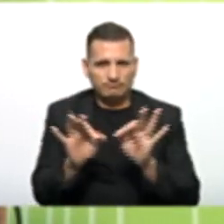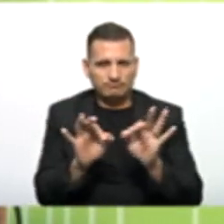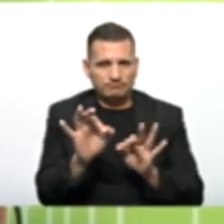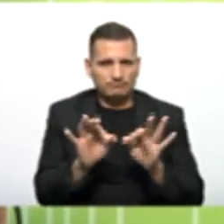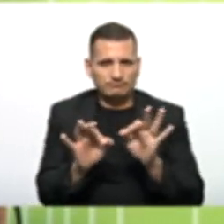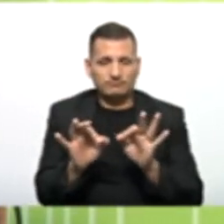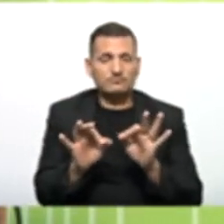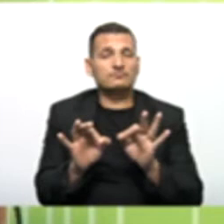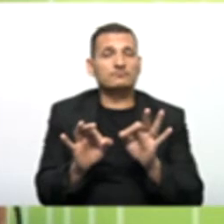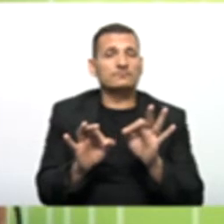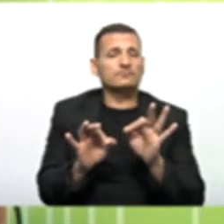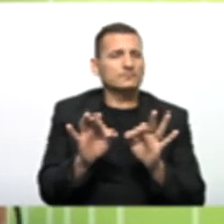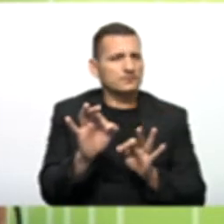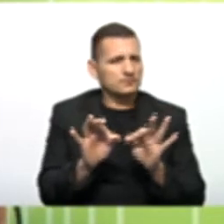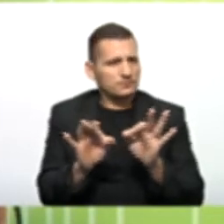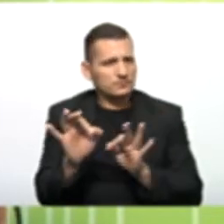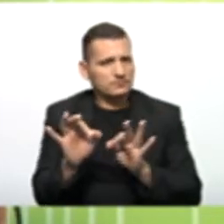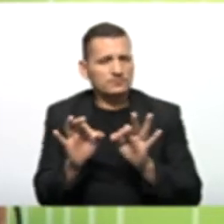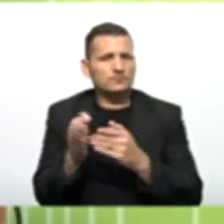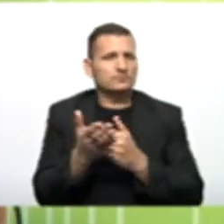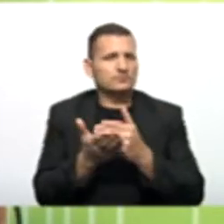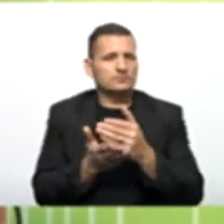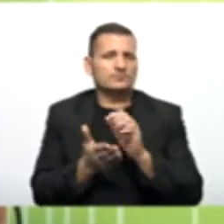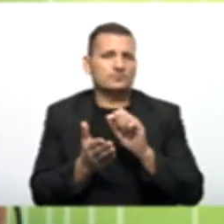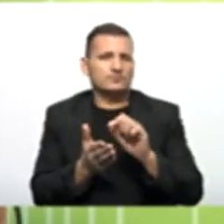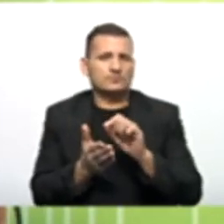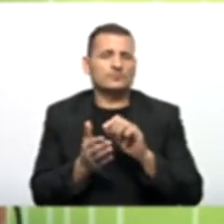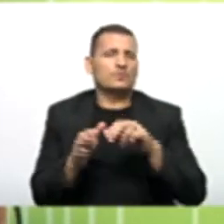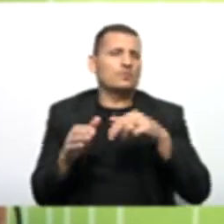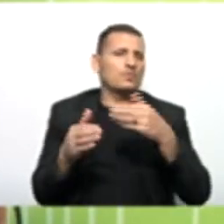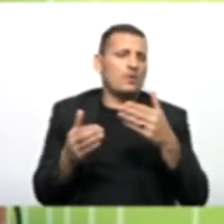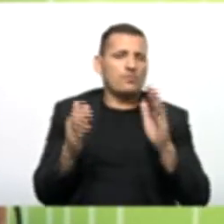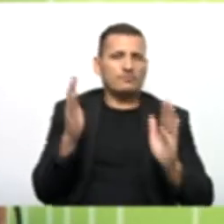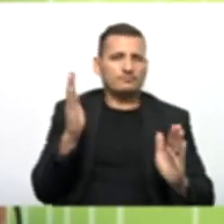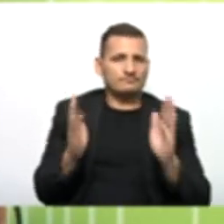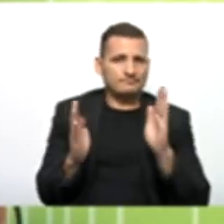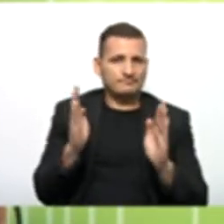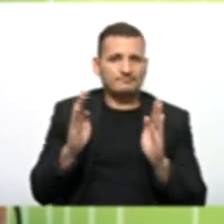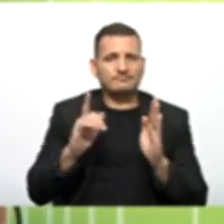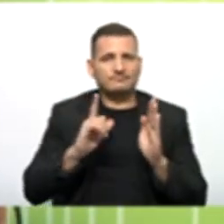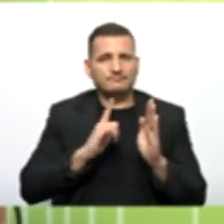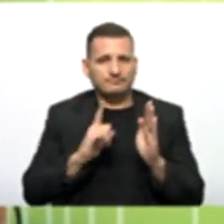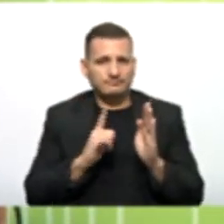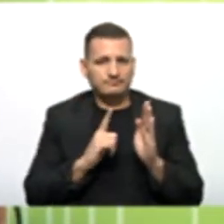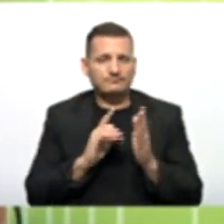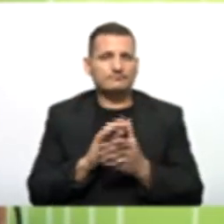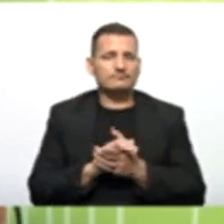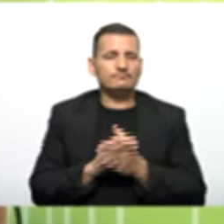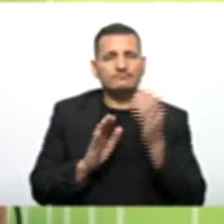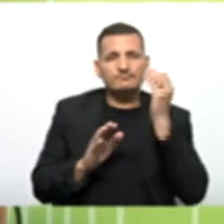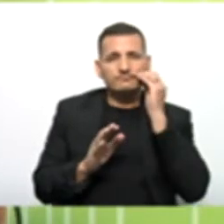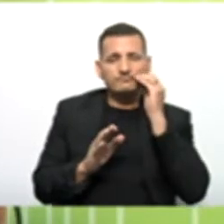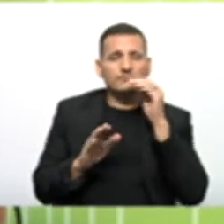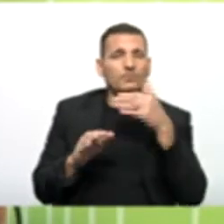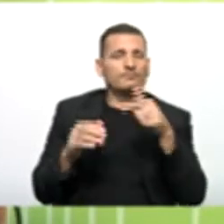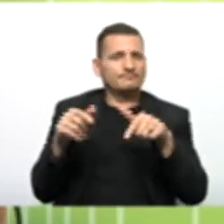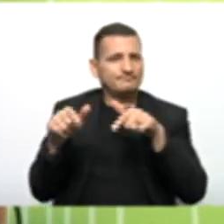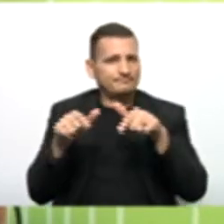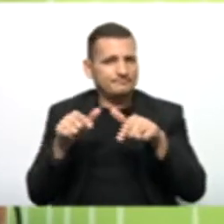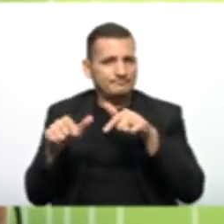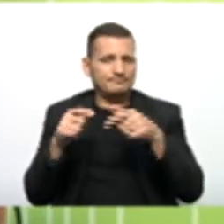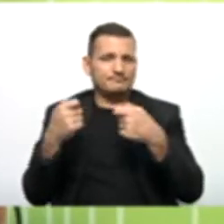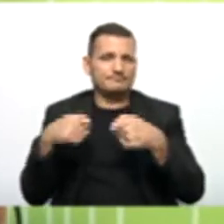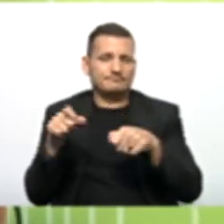Planejamento, a gente vai começar a criar os planos, a gente vai ver quais são os prazos que a gente tem disponíveis, a gente vai ver quais são as atividades que a gente tem